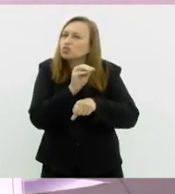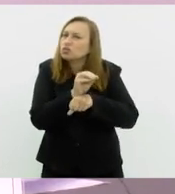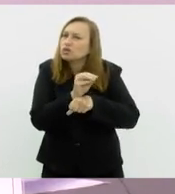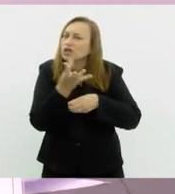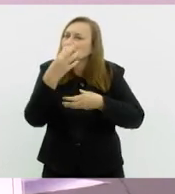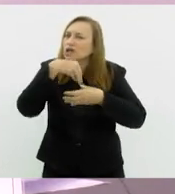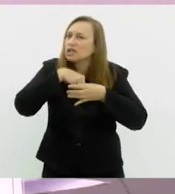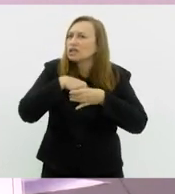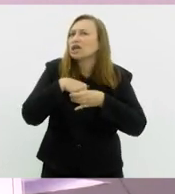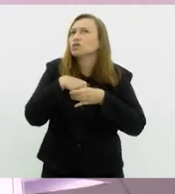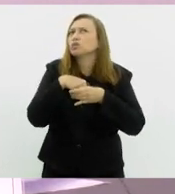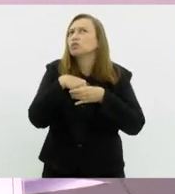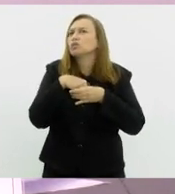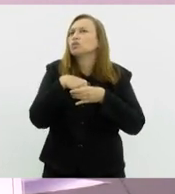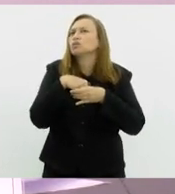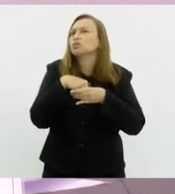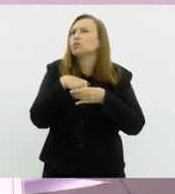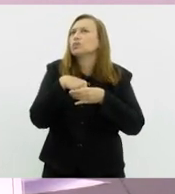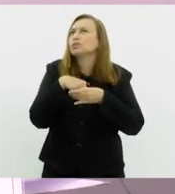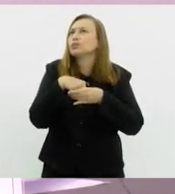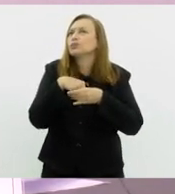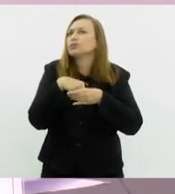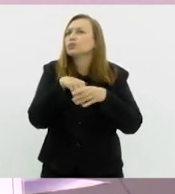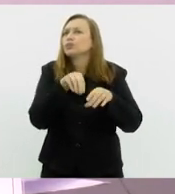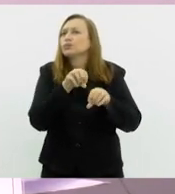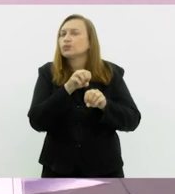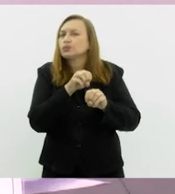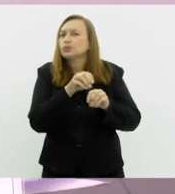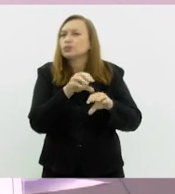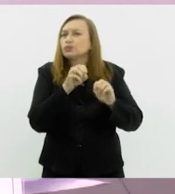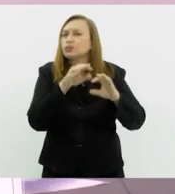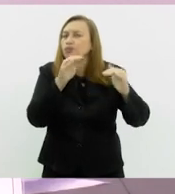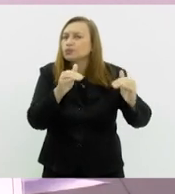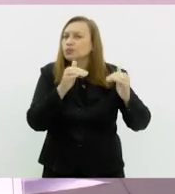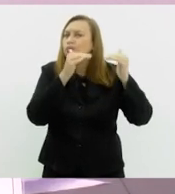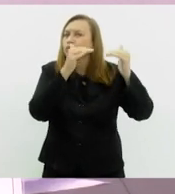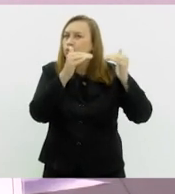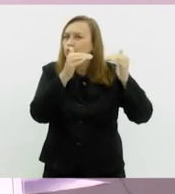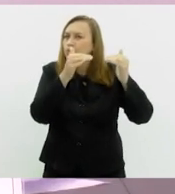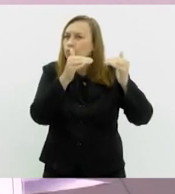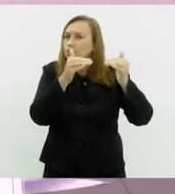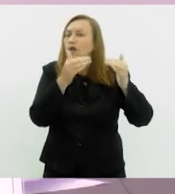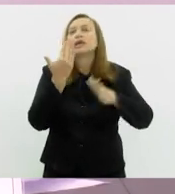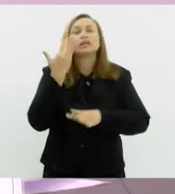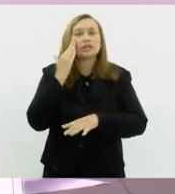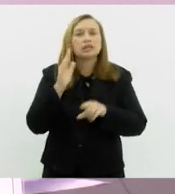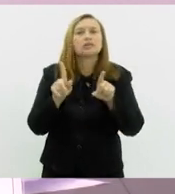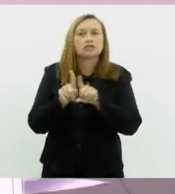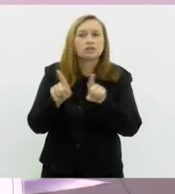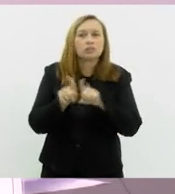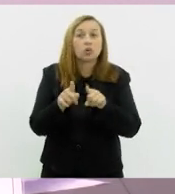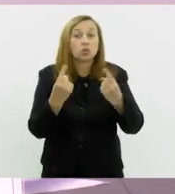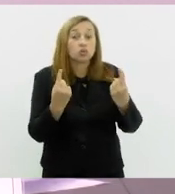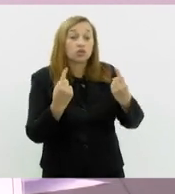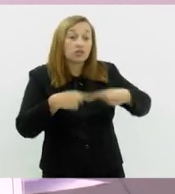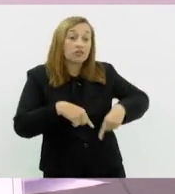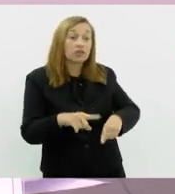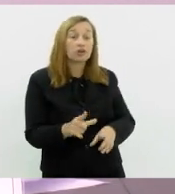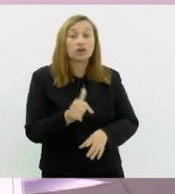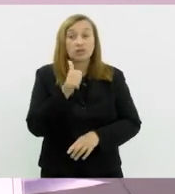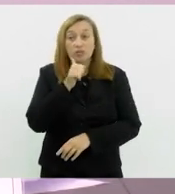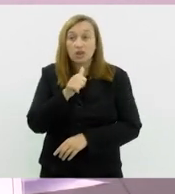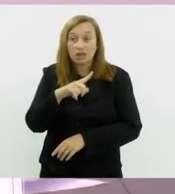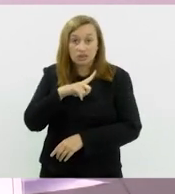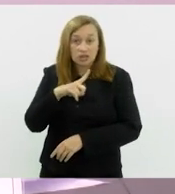dentro dos espaços de educação superior, entendendo também os desafios que essas mulheres passam,